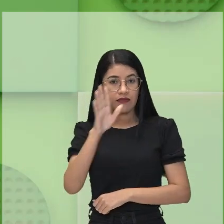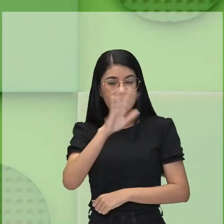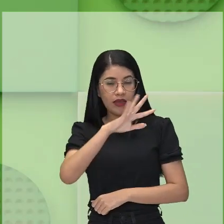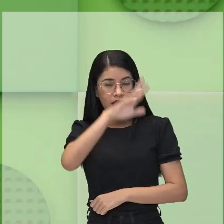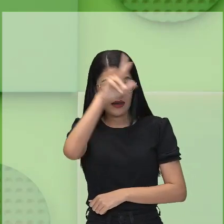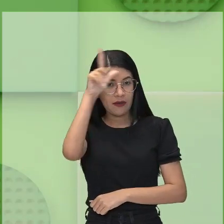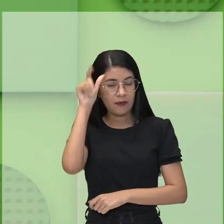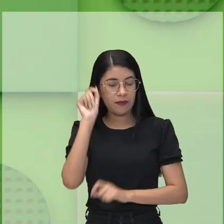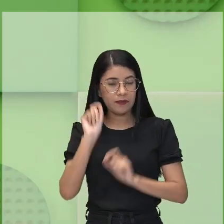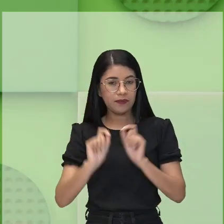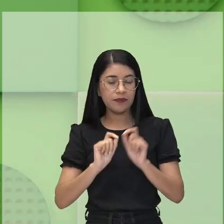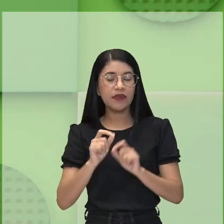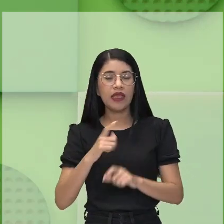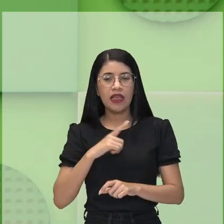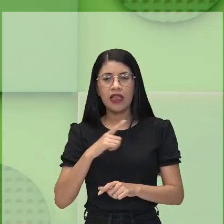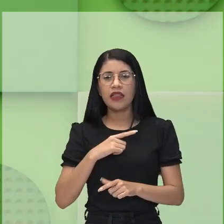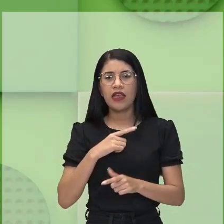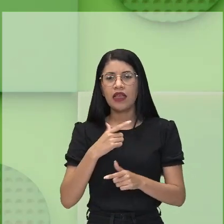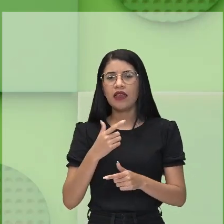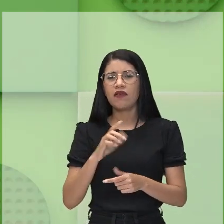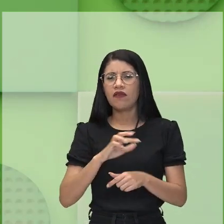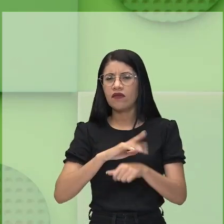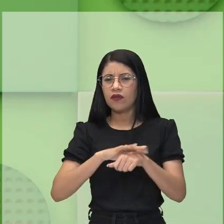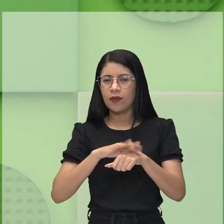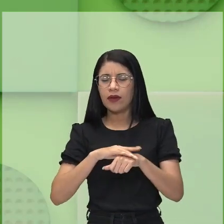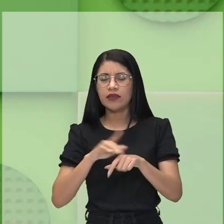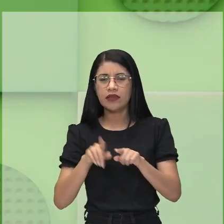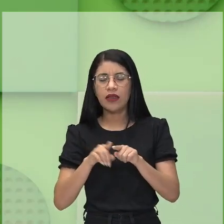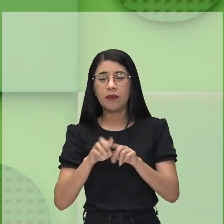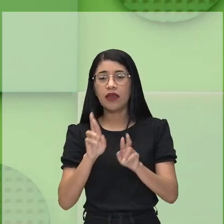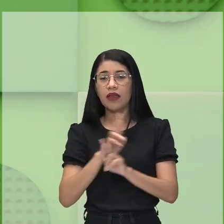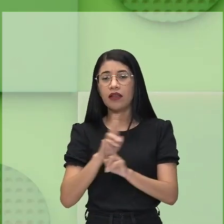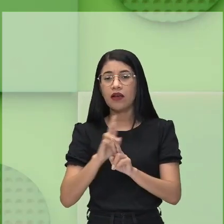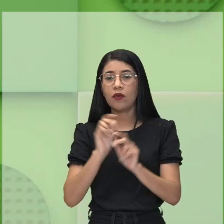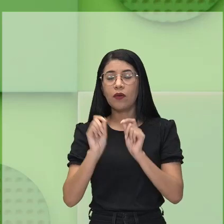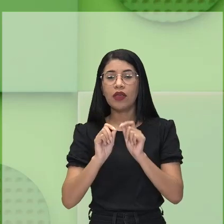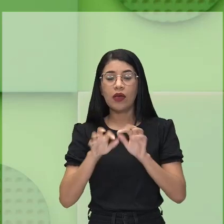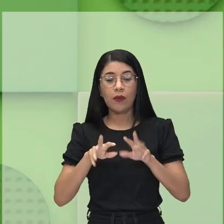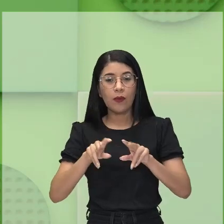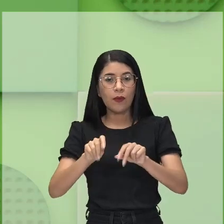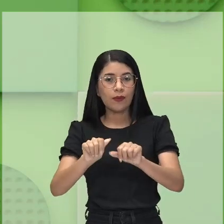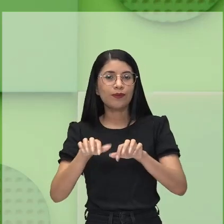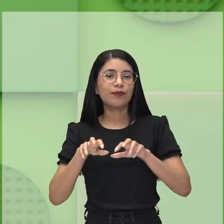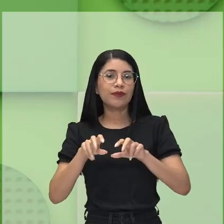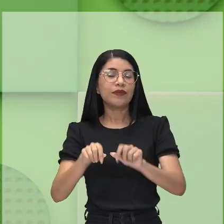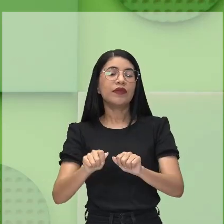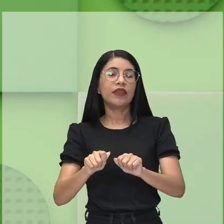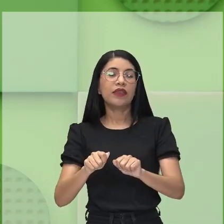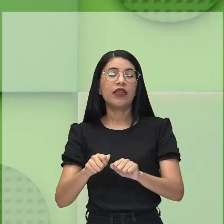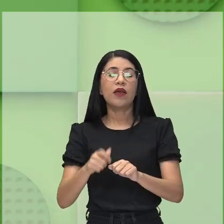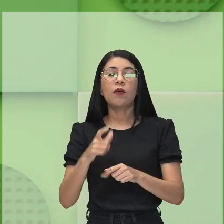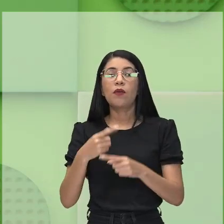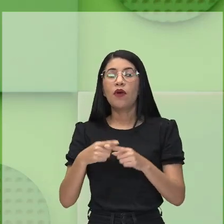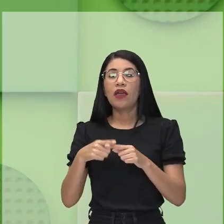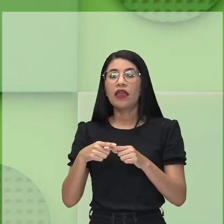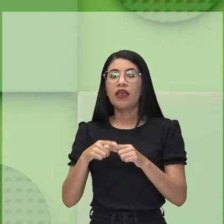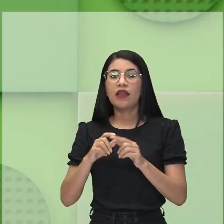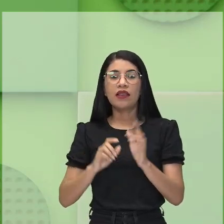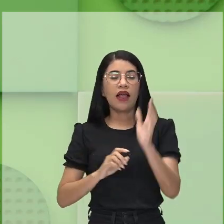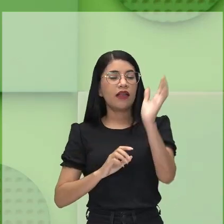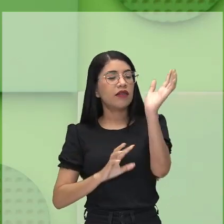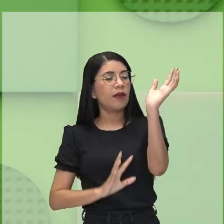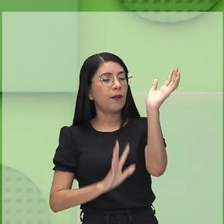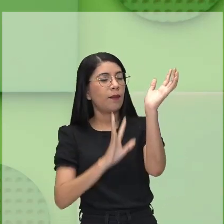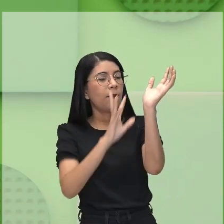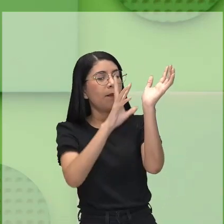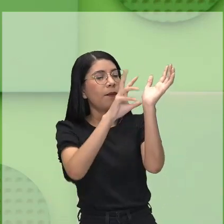nós tivemos casos de doença de Chagas relacionados com o açaí. no momento em que estavam tirando o açaí